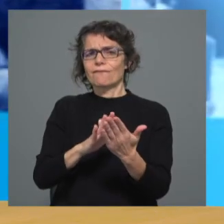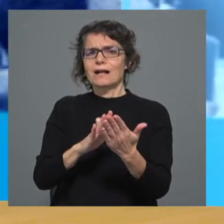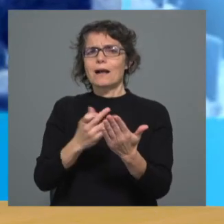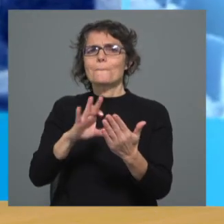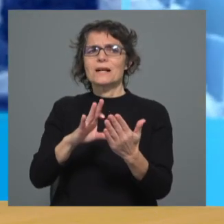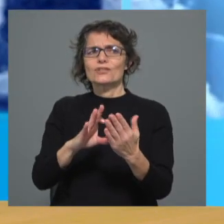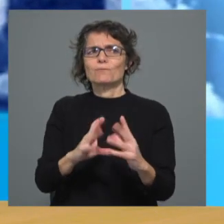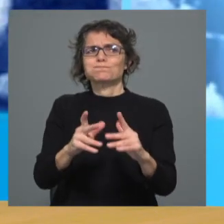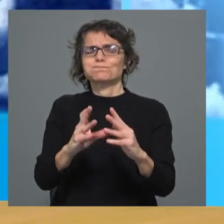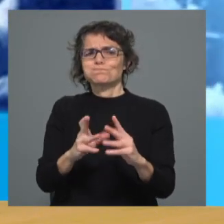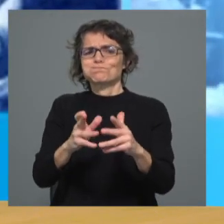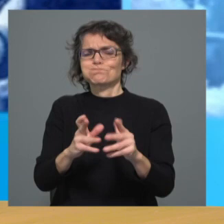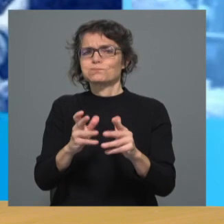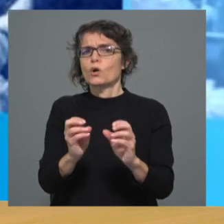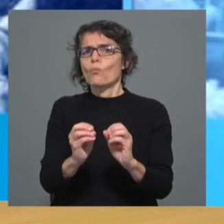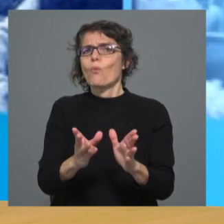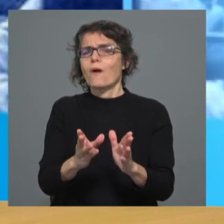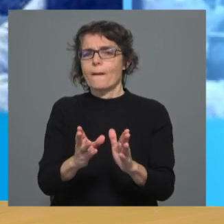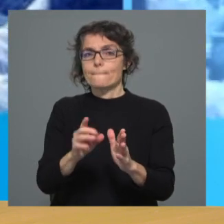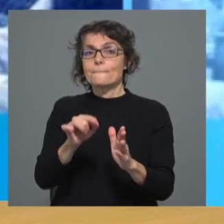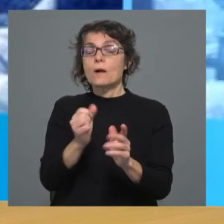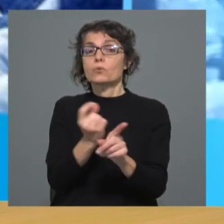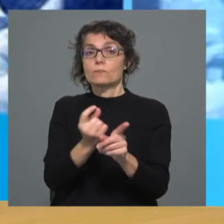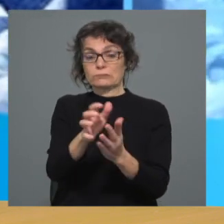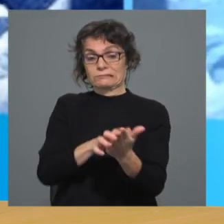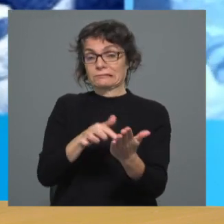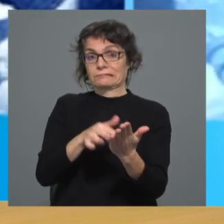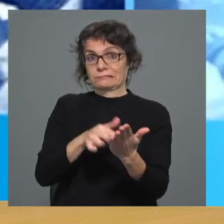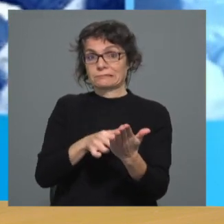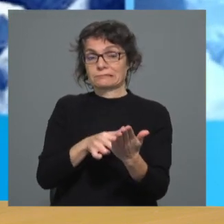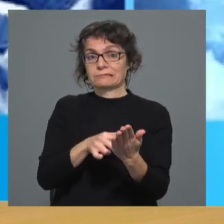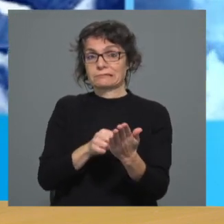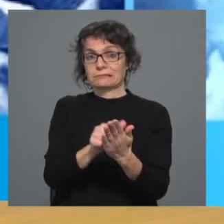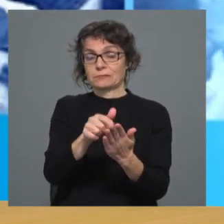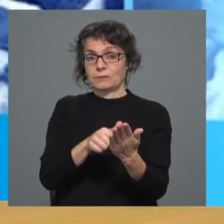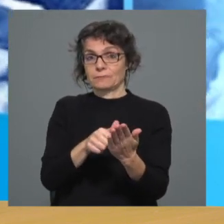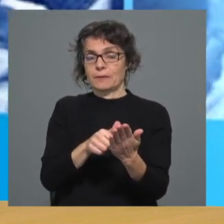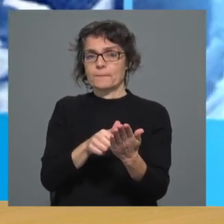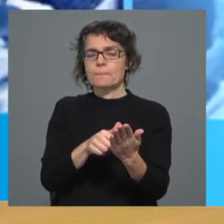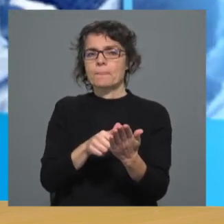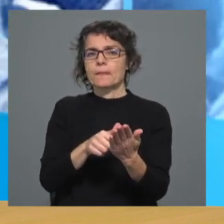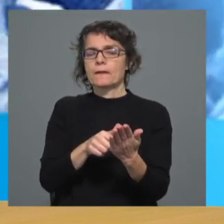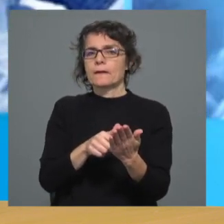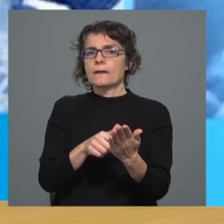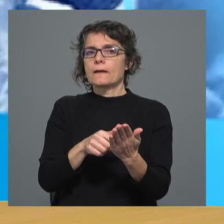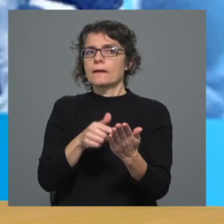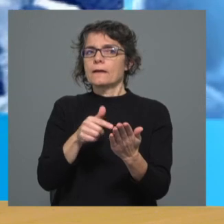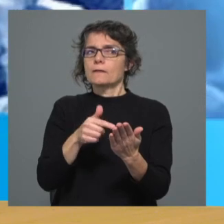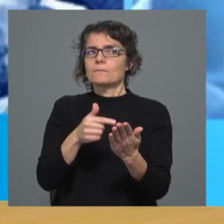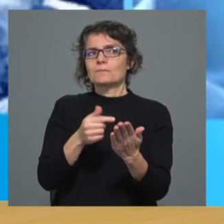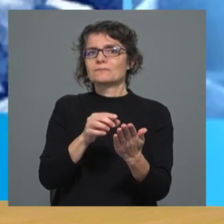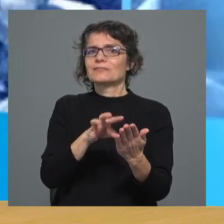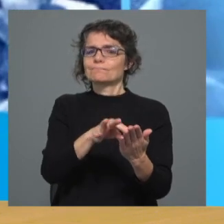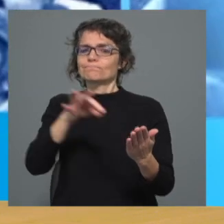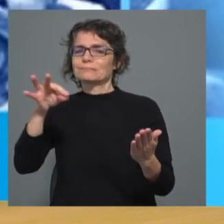a Escritura, e aí a Igreja tinha alguma culpabilidade, era usada para argumentos de natureza